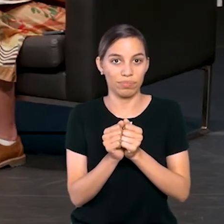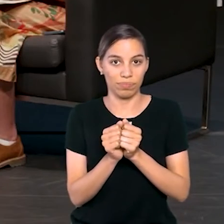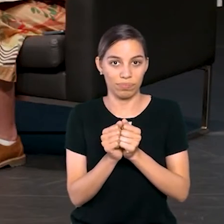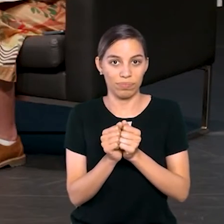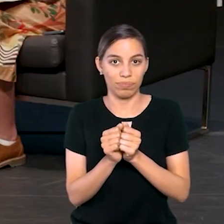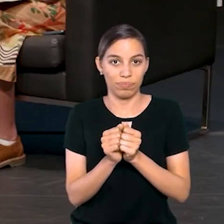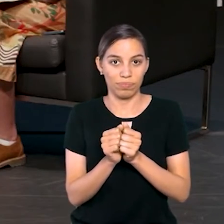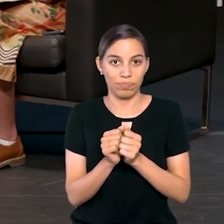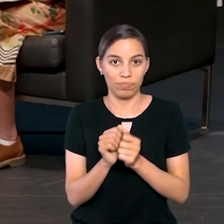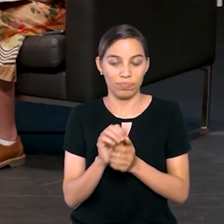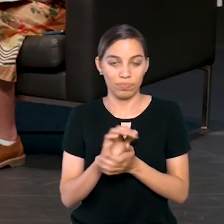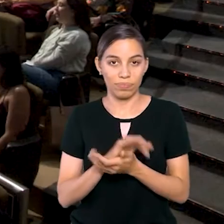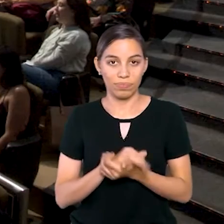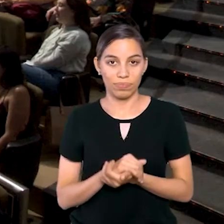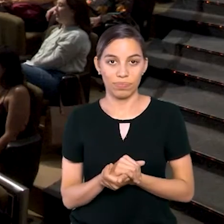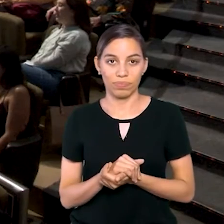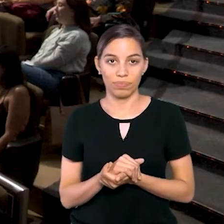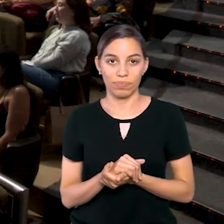erotori, tori,